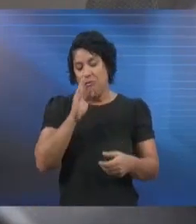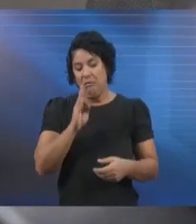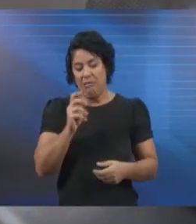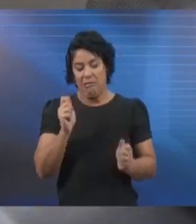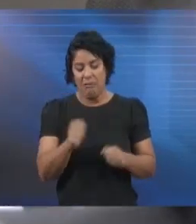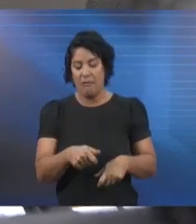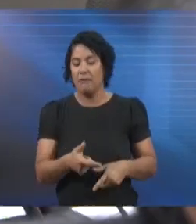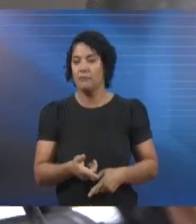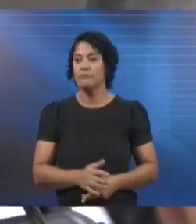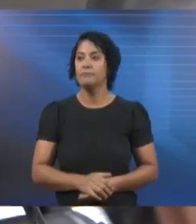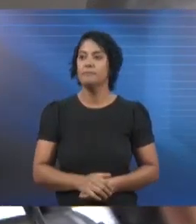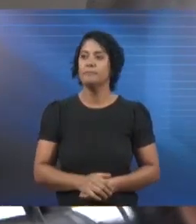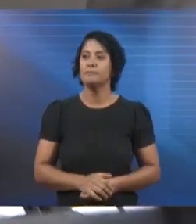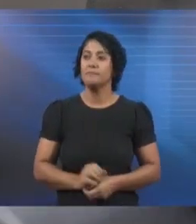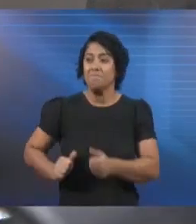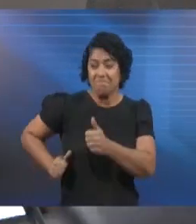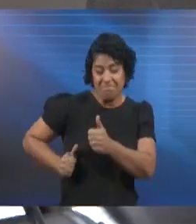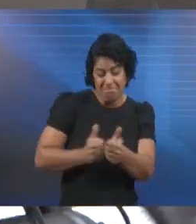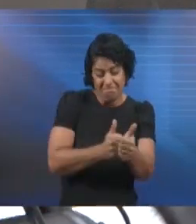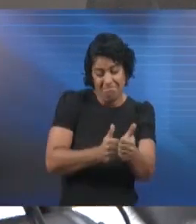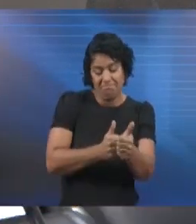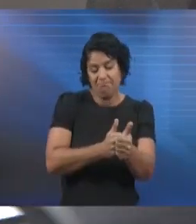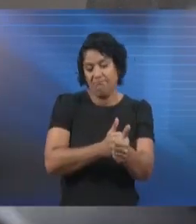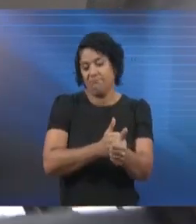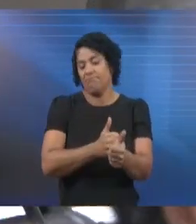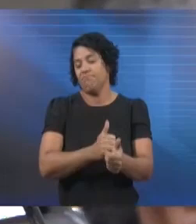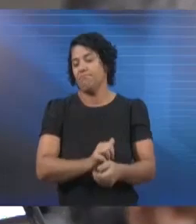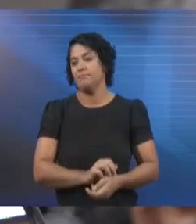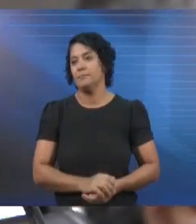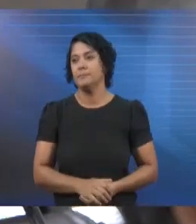gratuita uma perseguição descabida